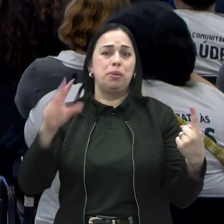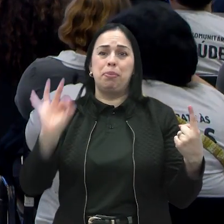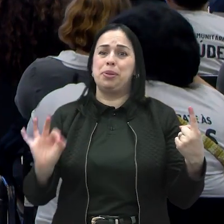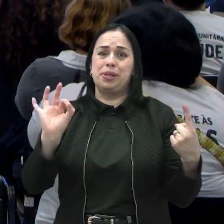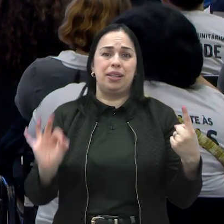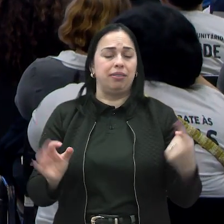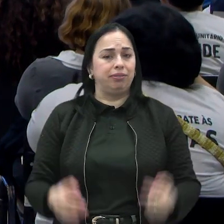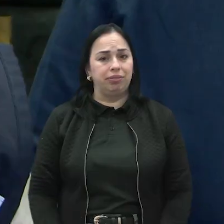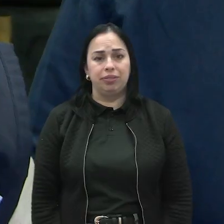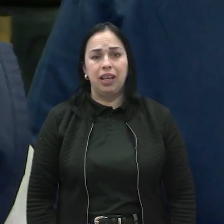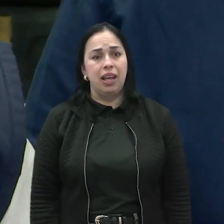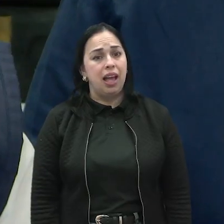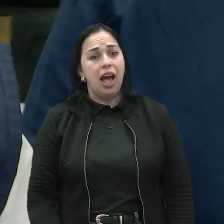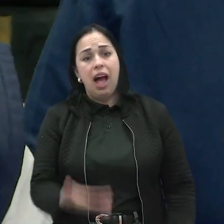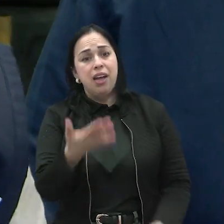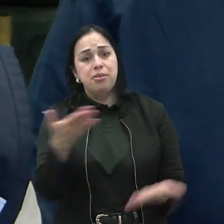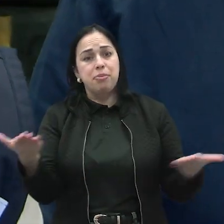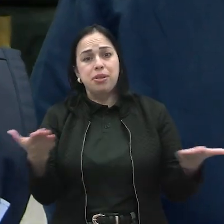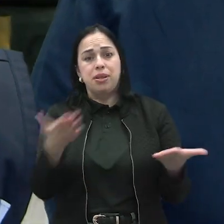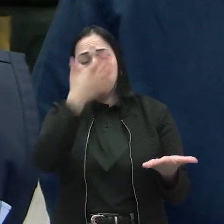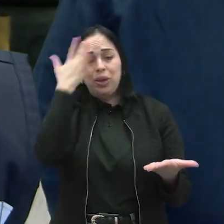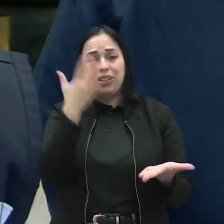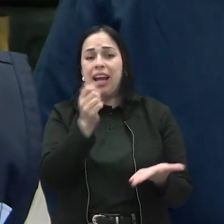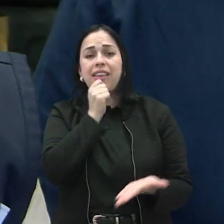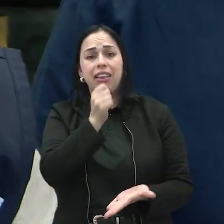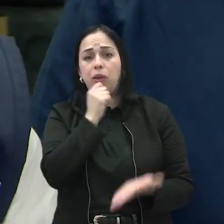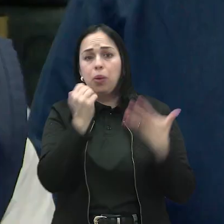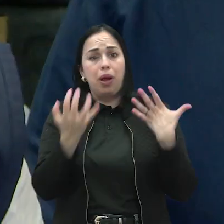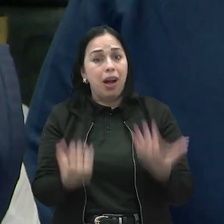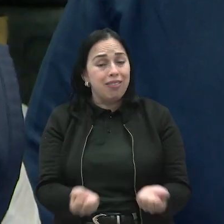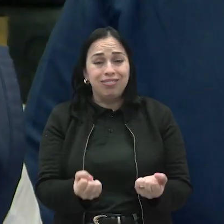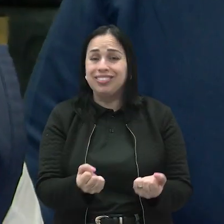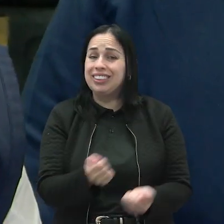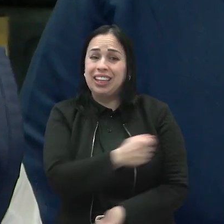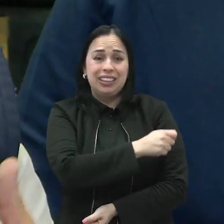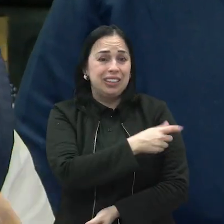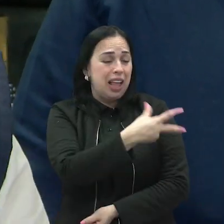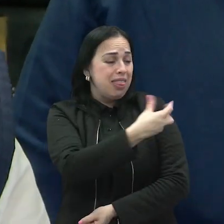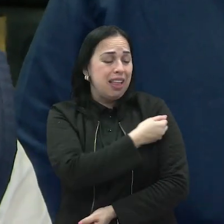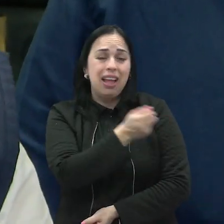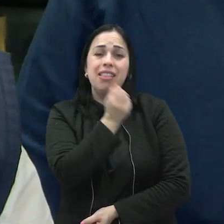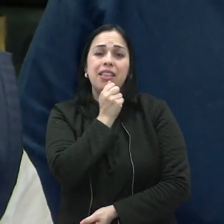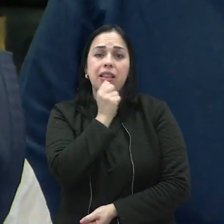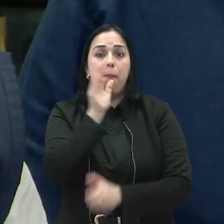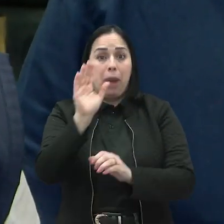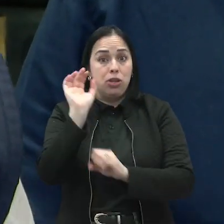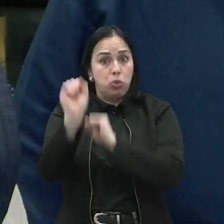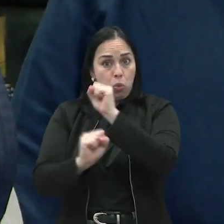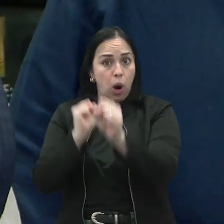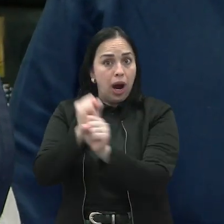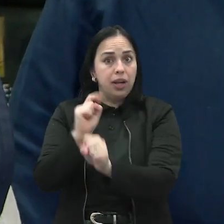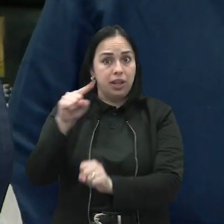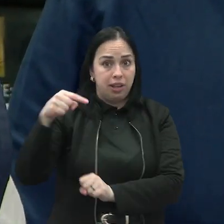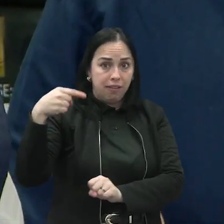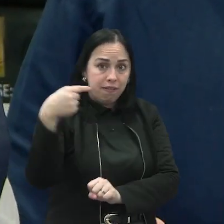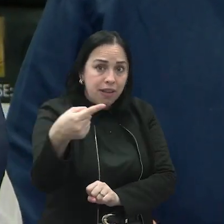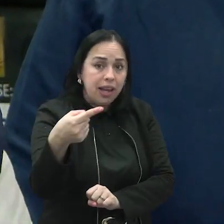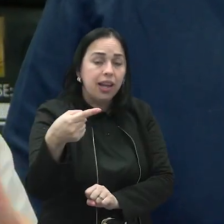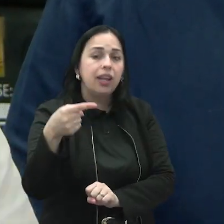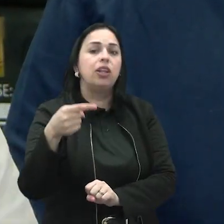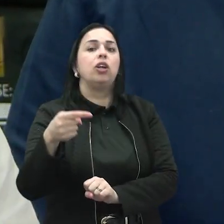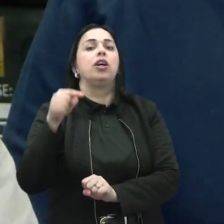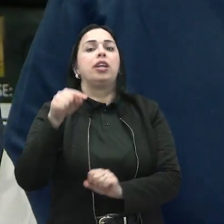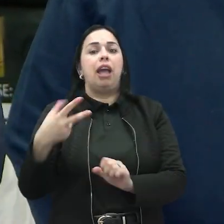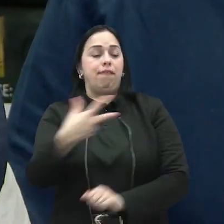de 12%. Ainda não há um grande impacto nesse sentido. O que a gente espera é que no ano que vem, adentrando ao calendário vacinal, essa vacina